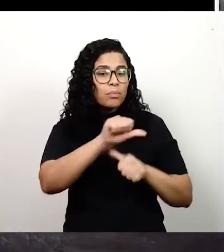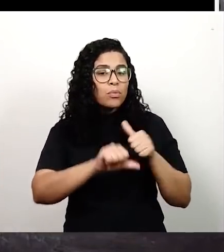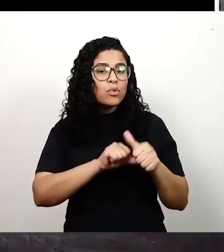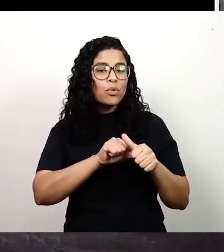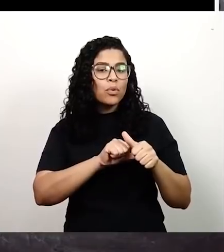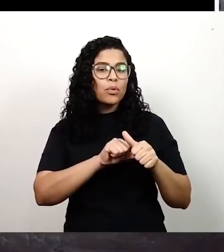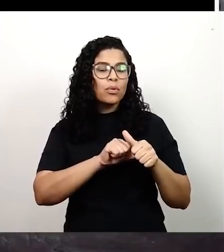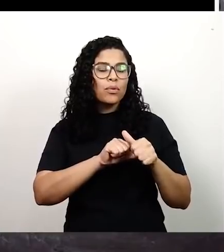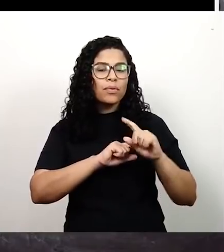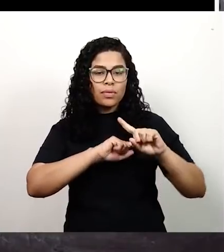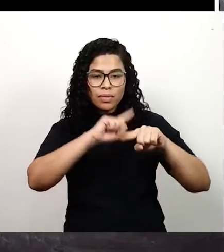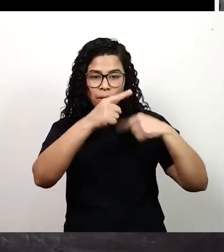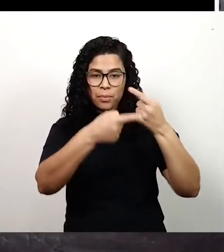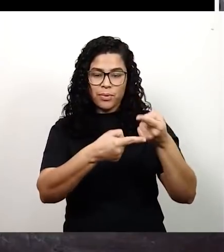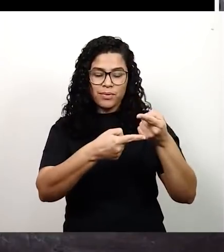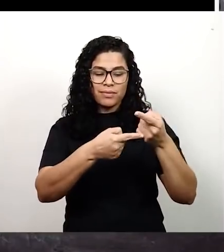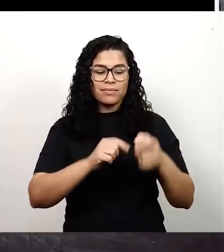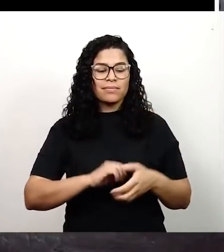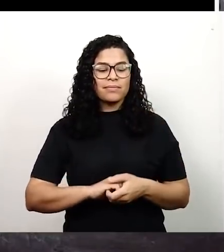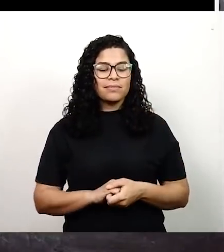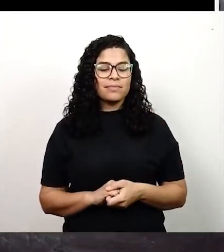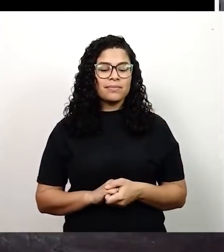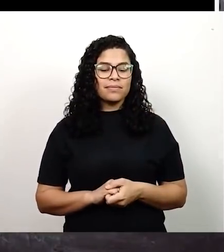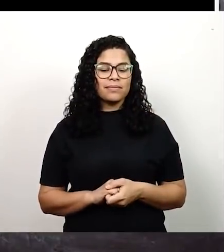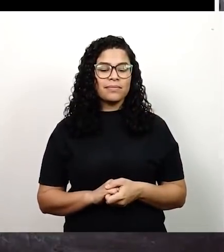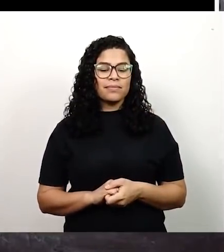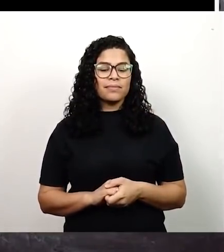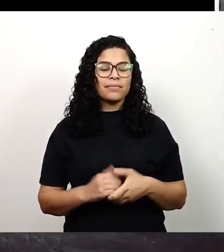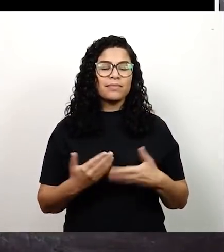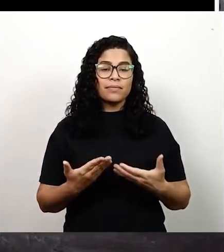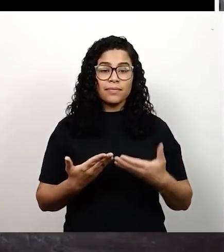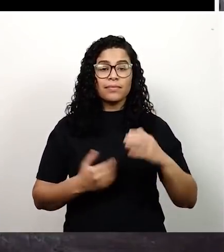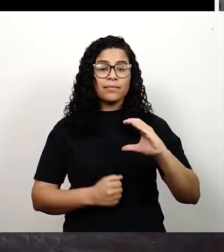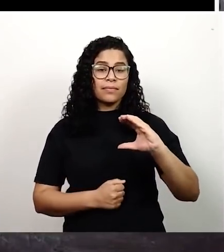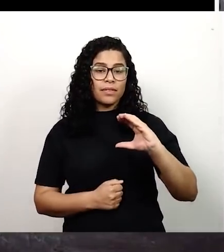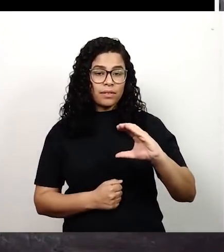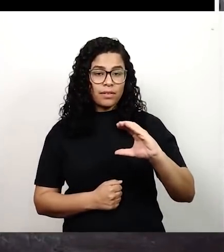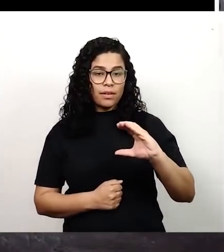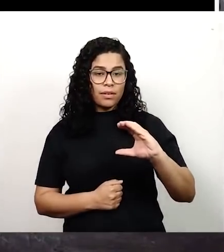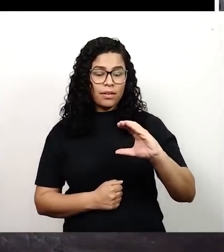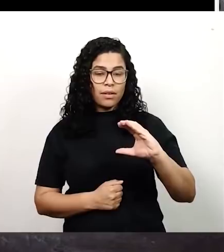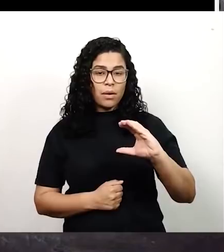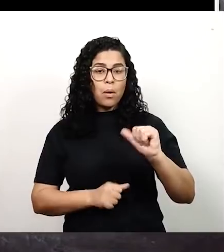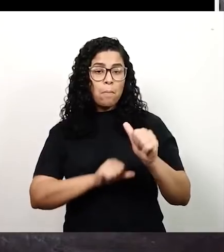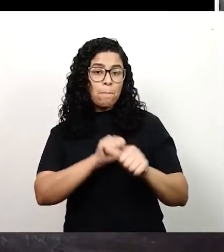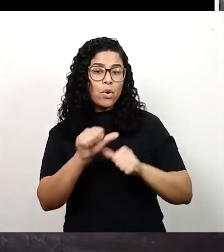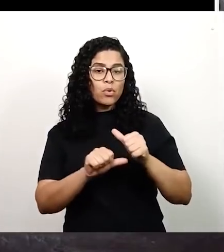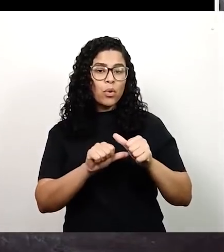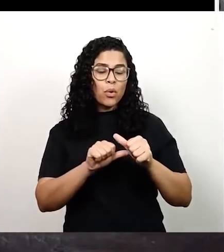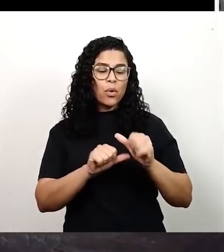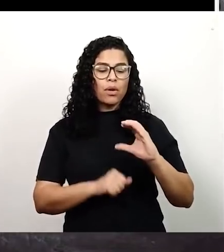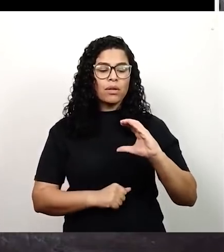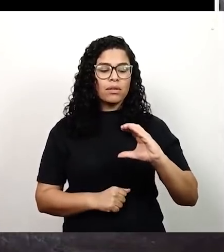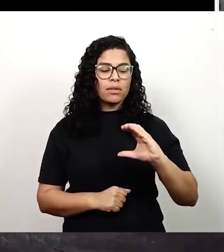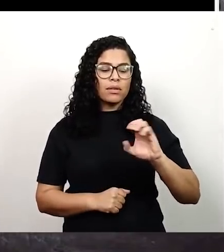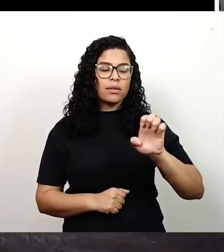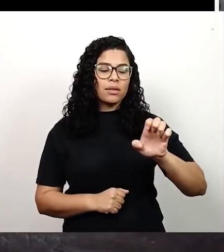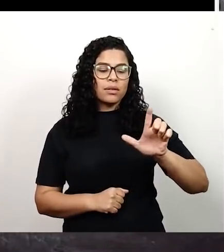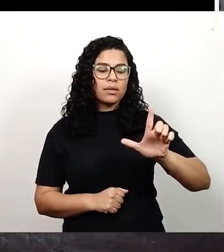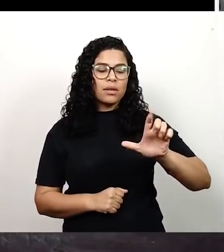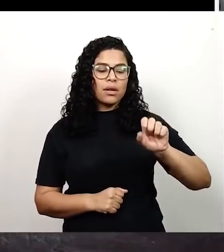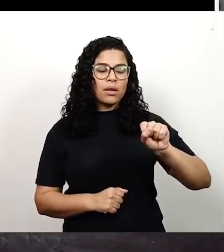Depois é que isso foi modificado e o C, que era de centígrado, passou